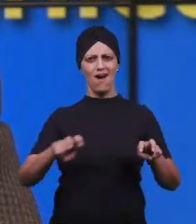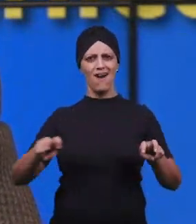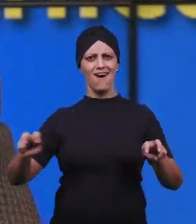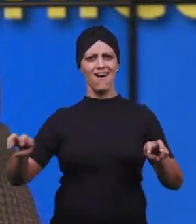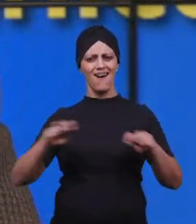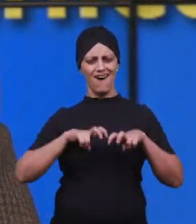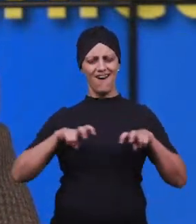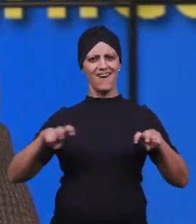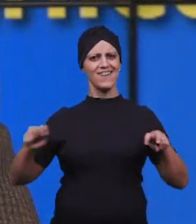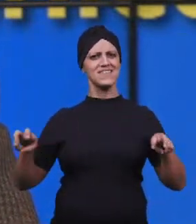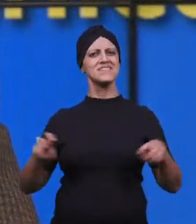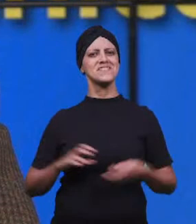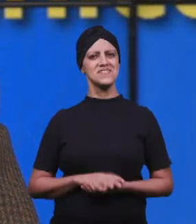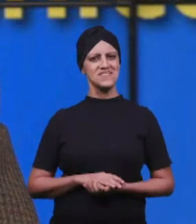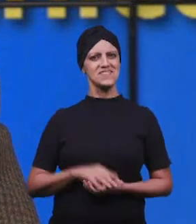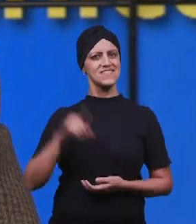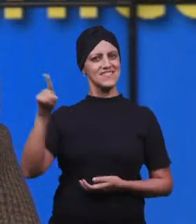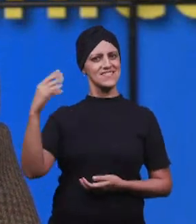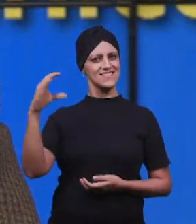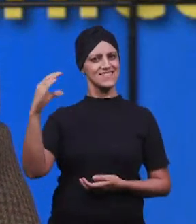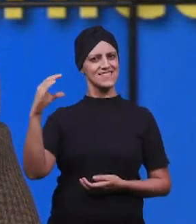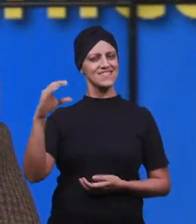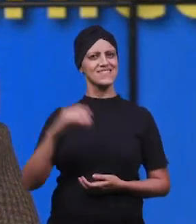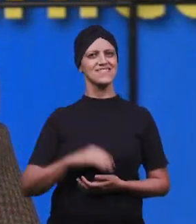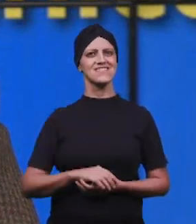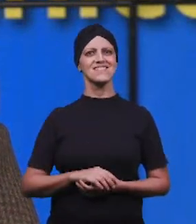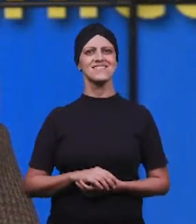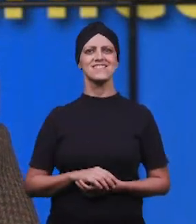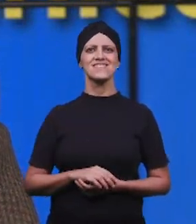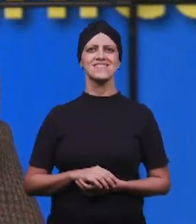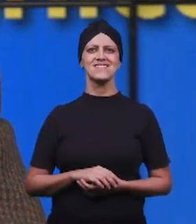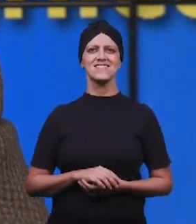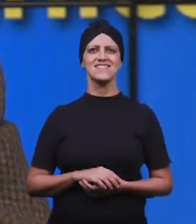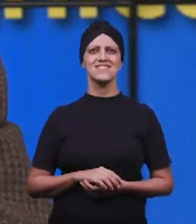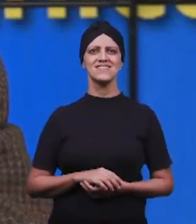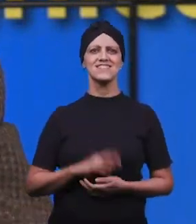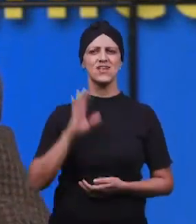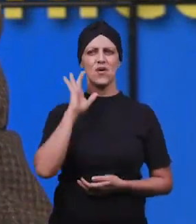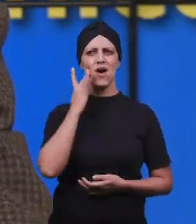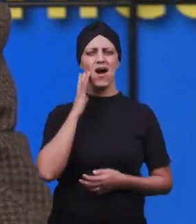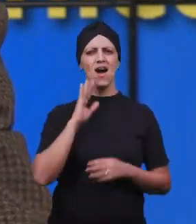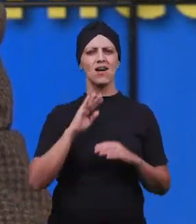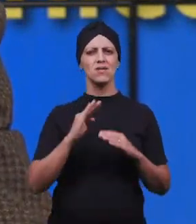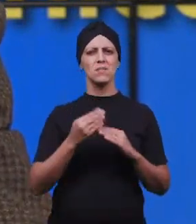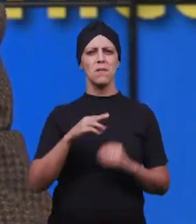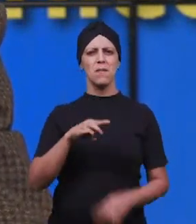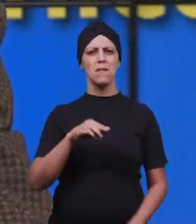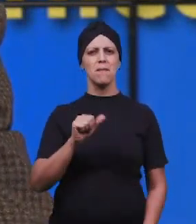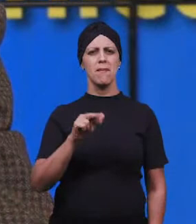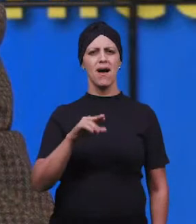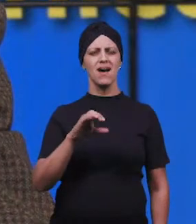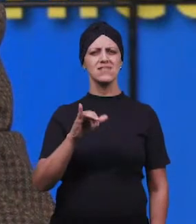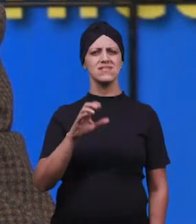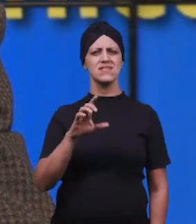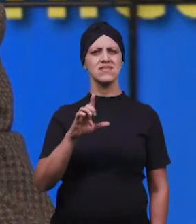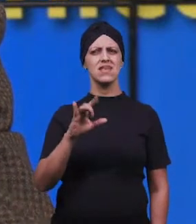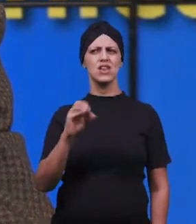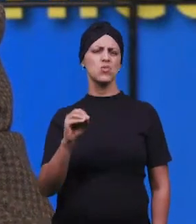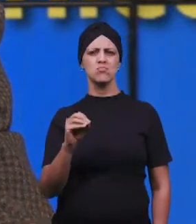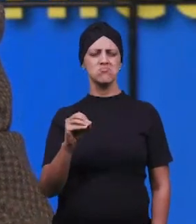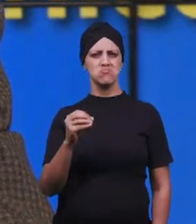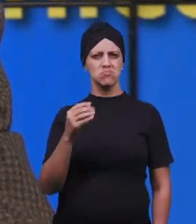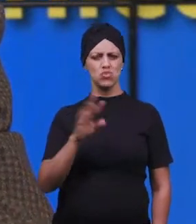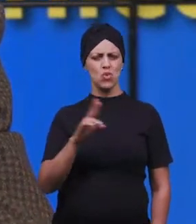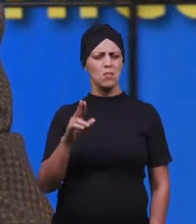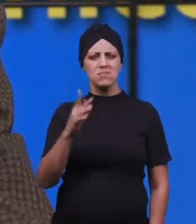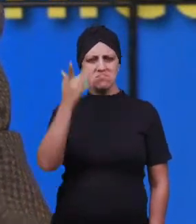entusiasmo, né? Um grupo grande de crianças ali da nossa igreja aqui em Cariacica, parece que é no bairro de Marcílio de